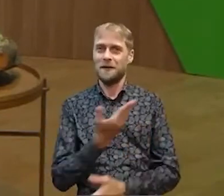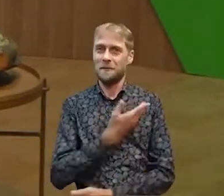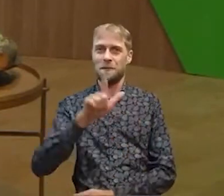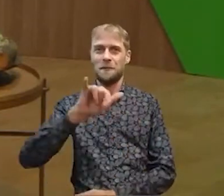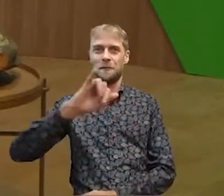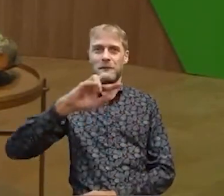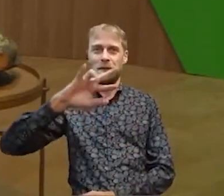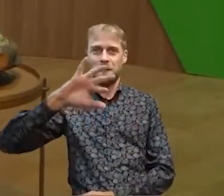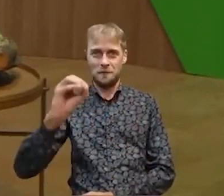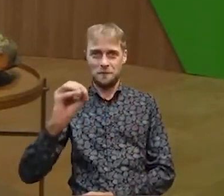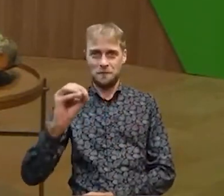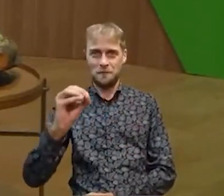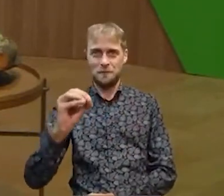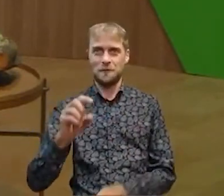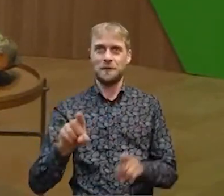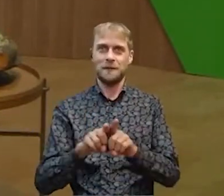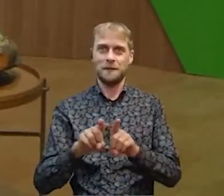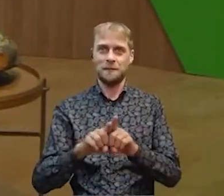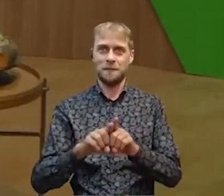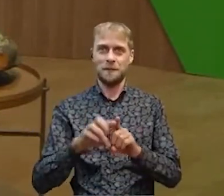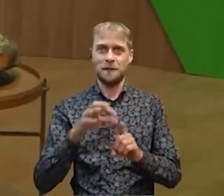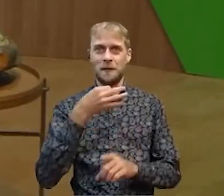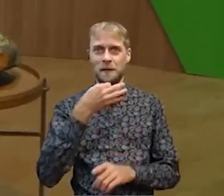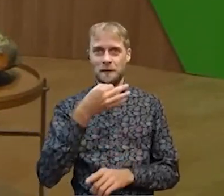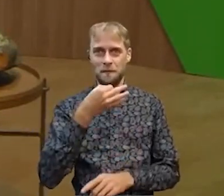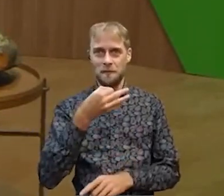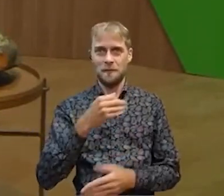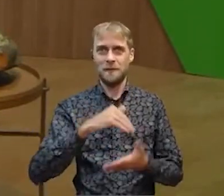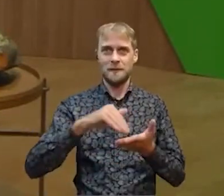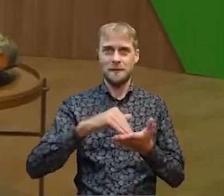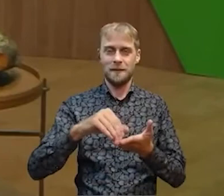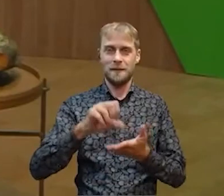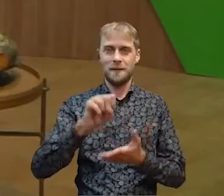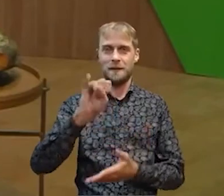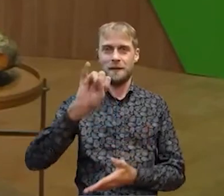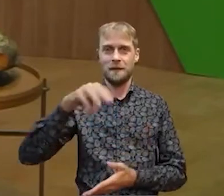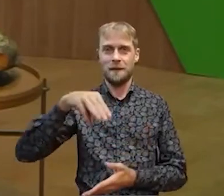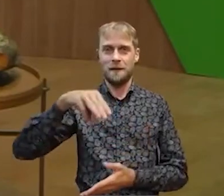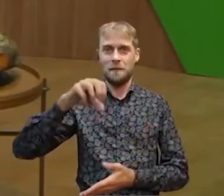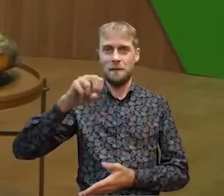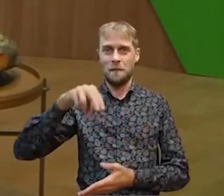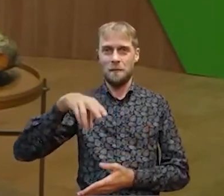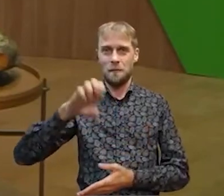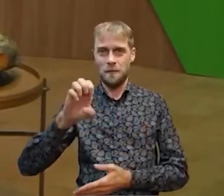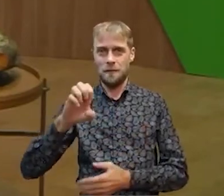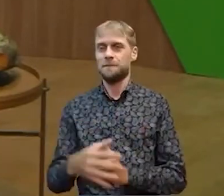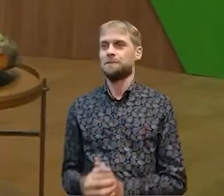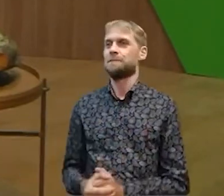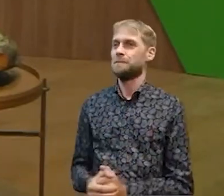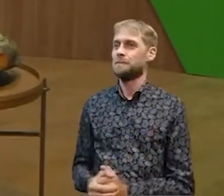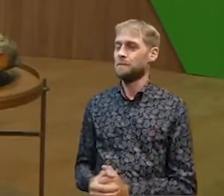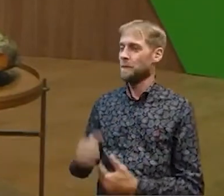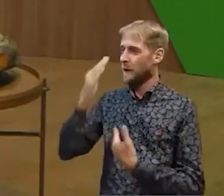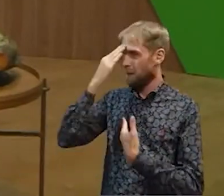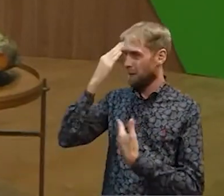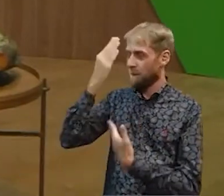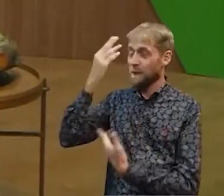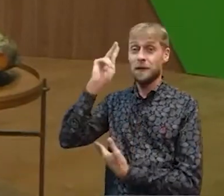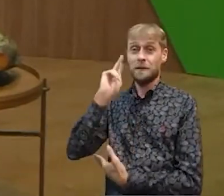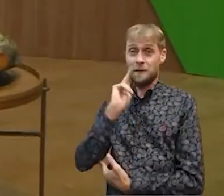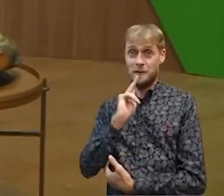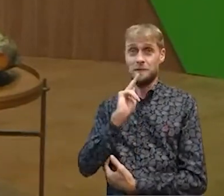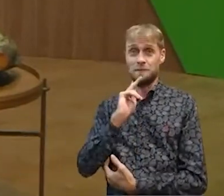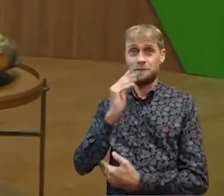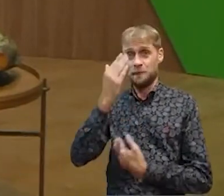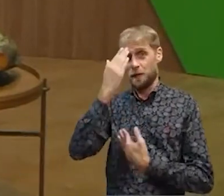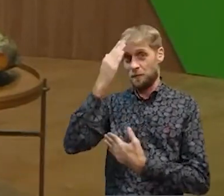finais e as nossas recomendações também à secretária Simone. Ok, obrigado, César. Quero agradecer essa oportunidade